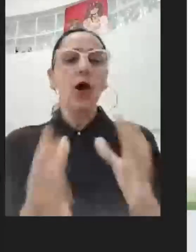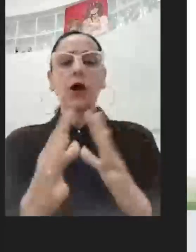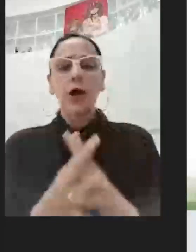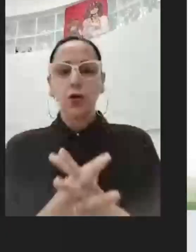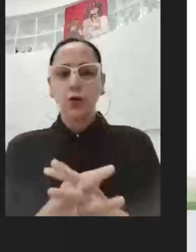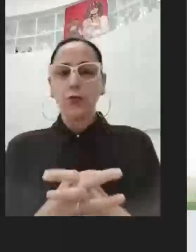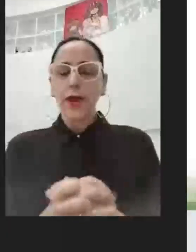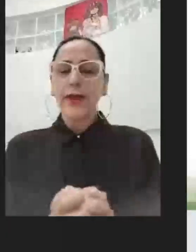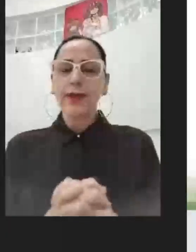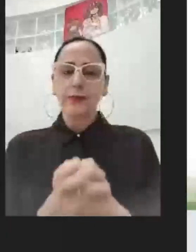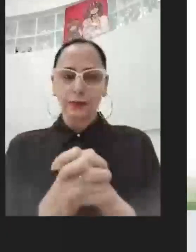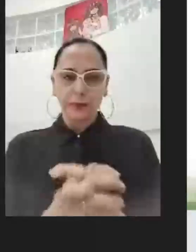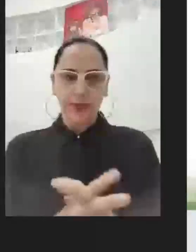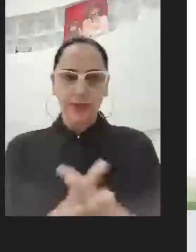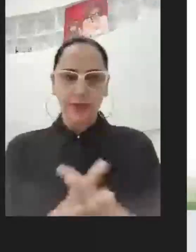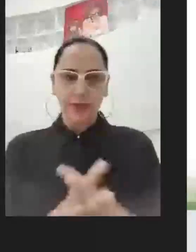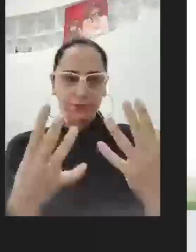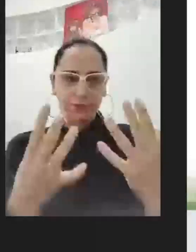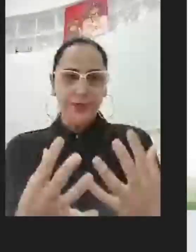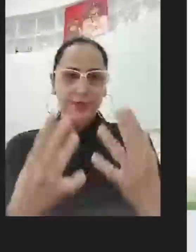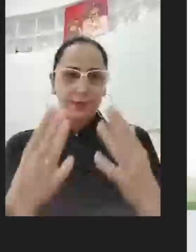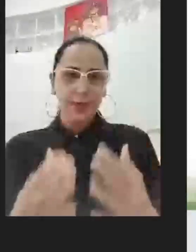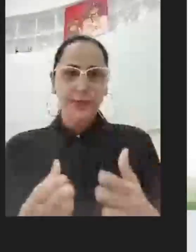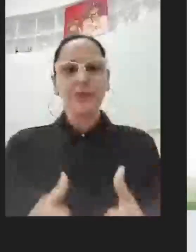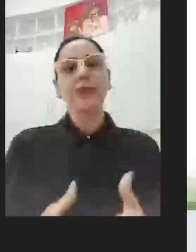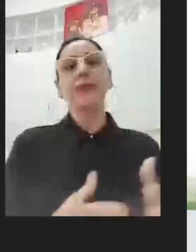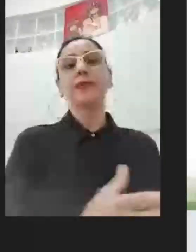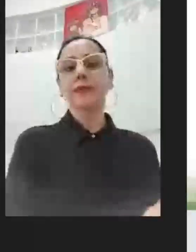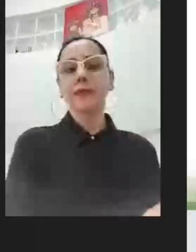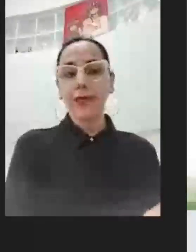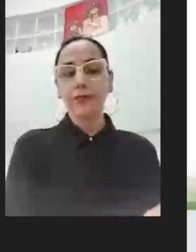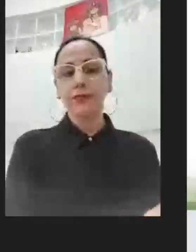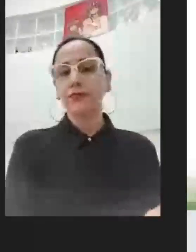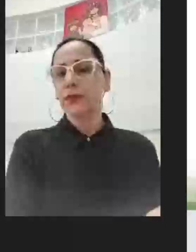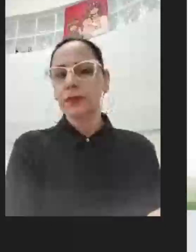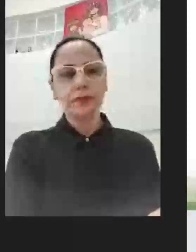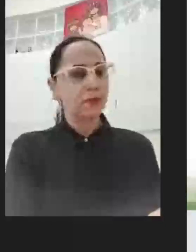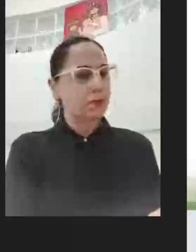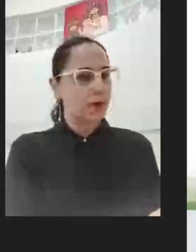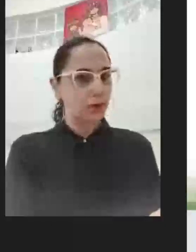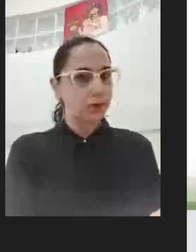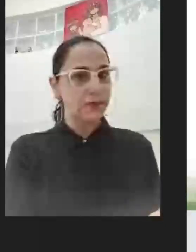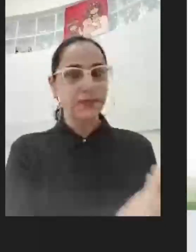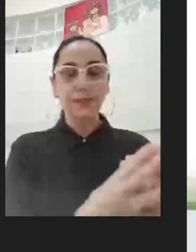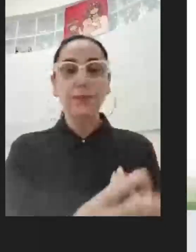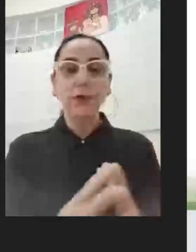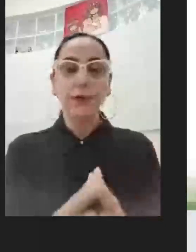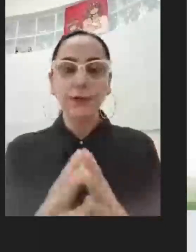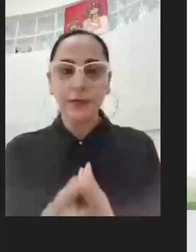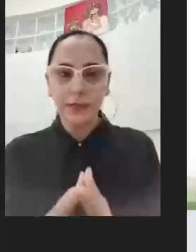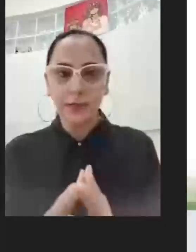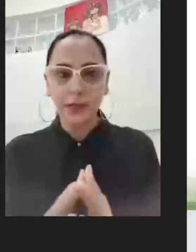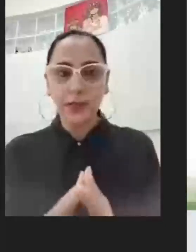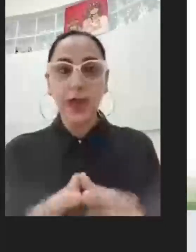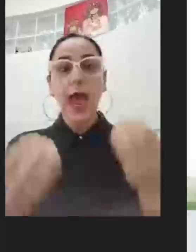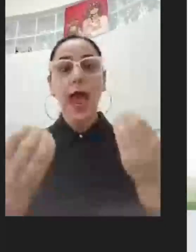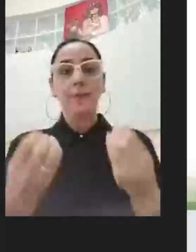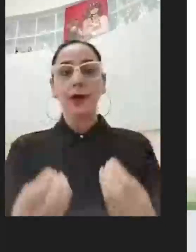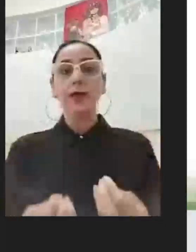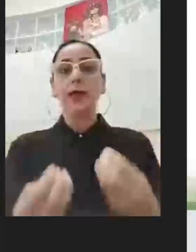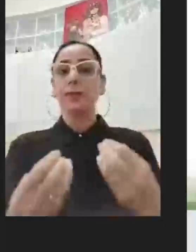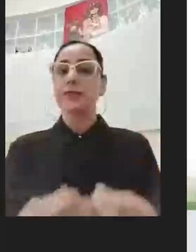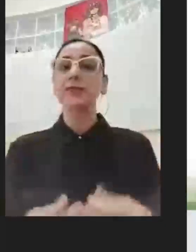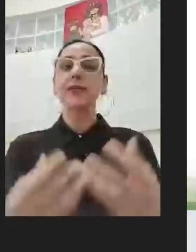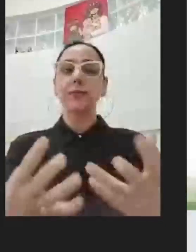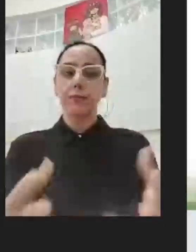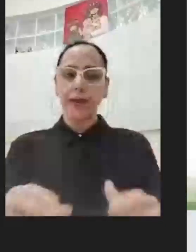ensinei ela o quê? Como é que tu faz para saber se esse neném está saciado? Gente, são perguntas